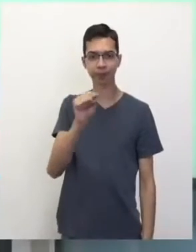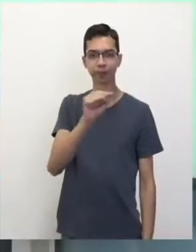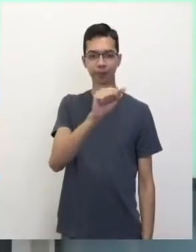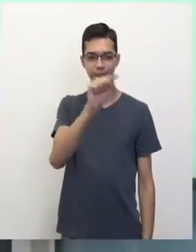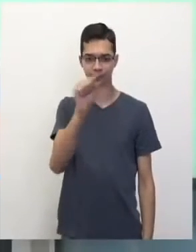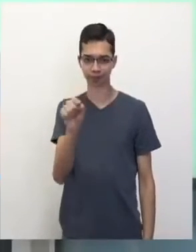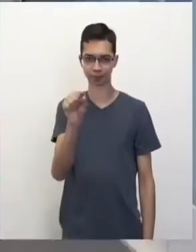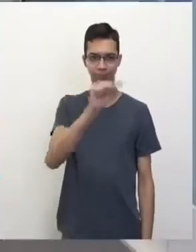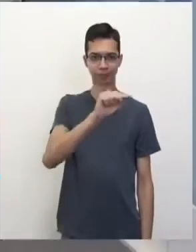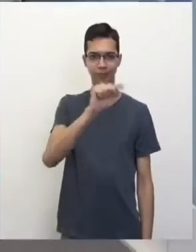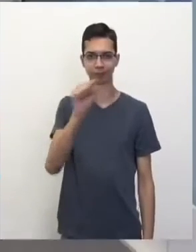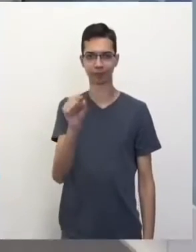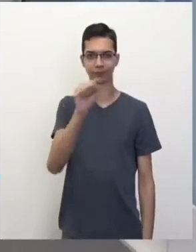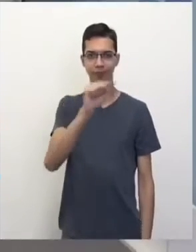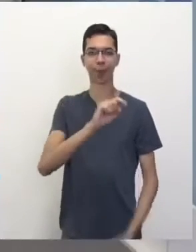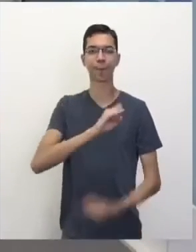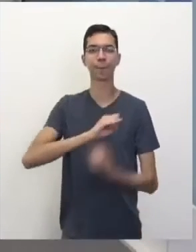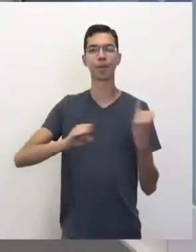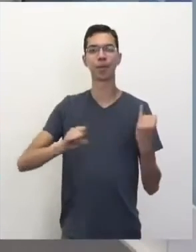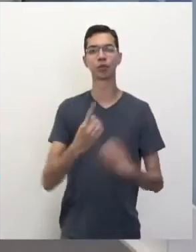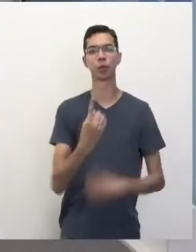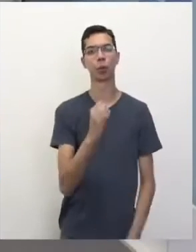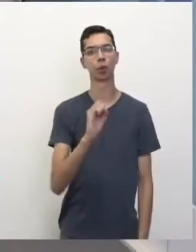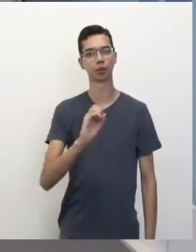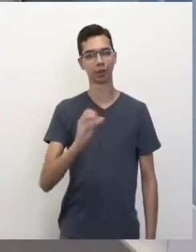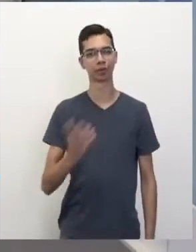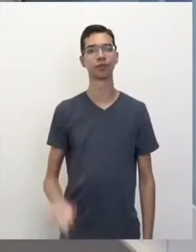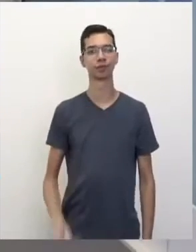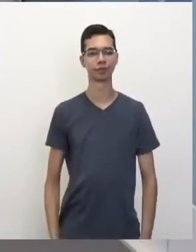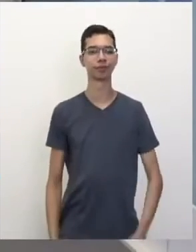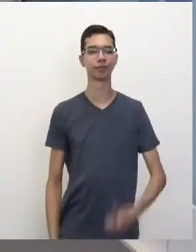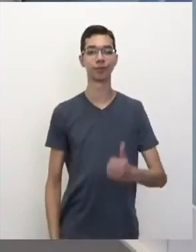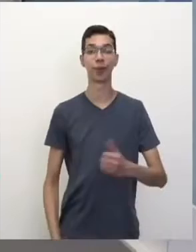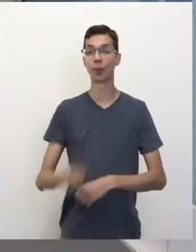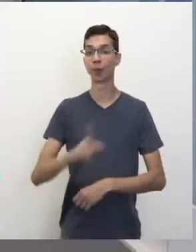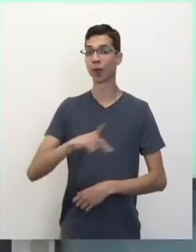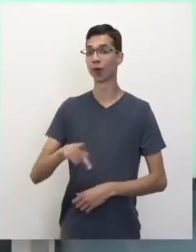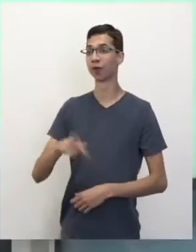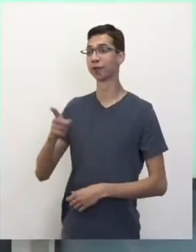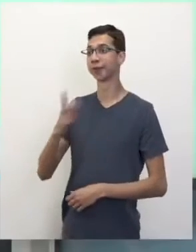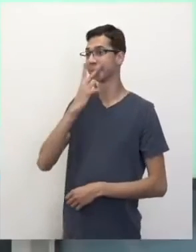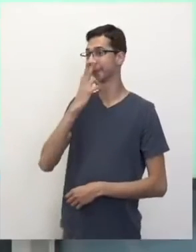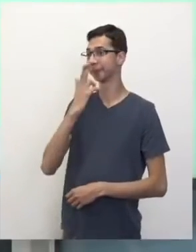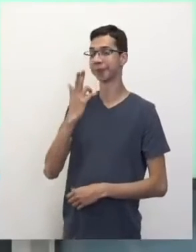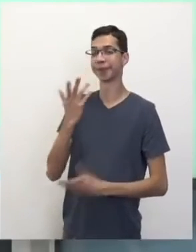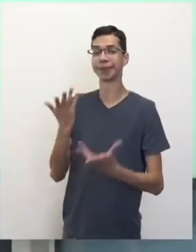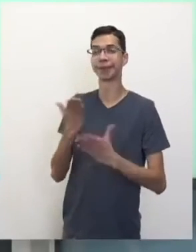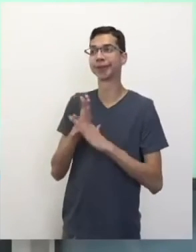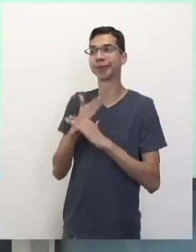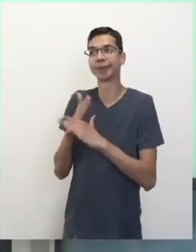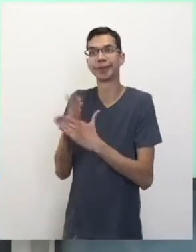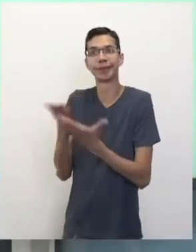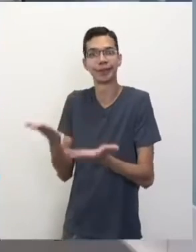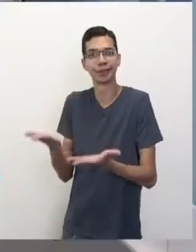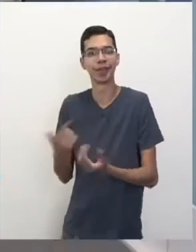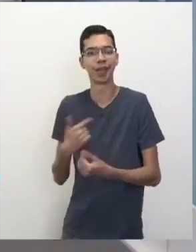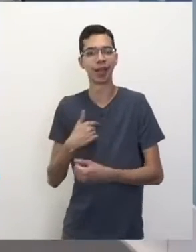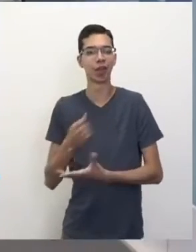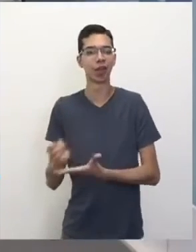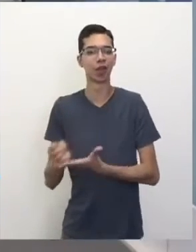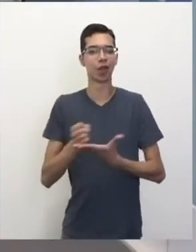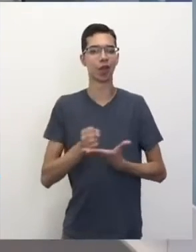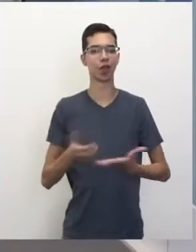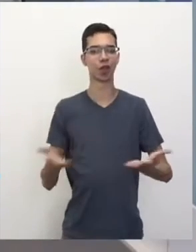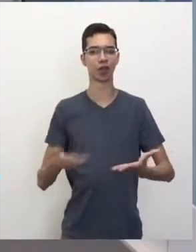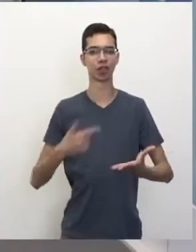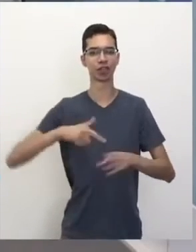noção, não é assim, Tony? Eu estava esperando por esse momento, ansioso. Como o professor é sem noção, eu trouxe um skate aqui hoje.